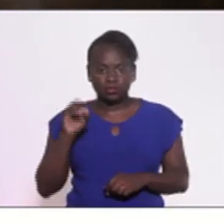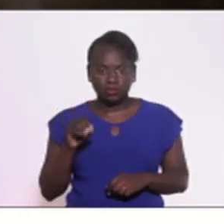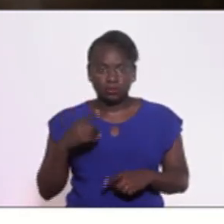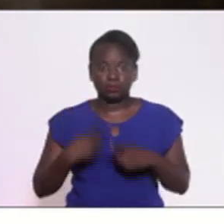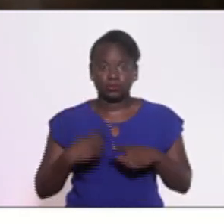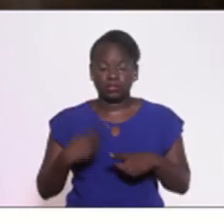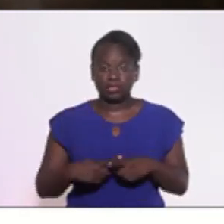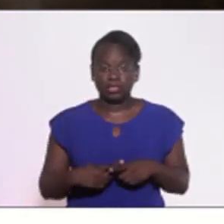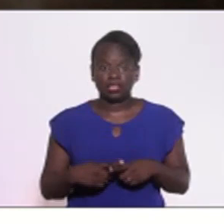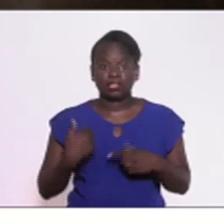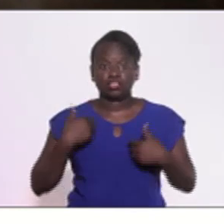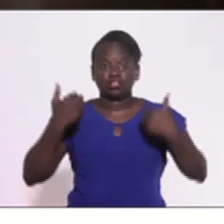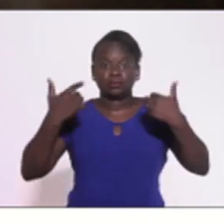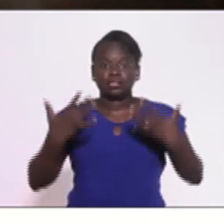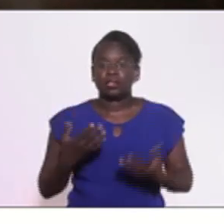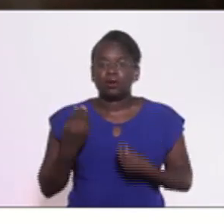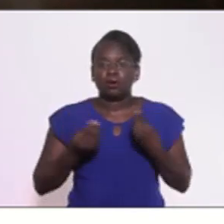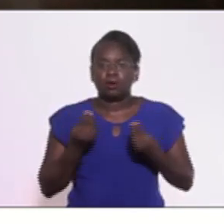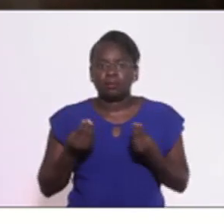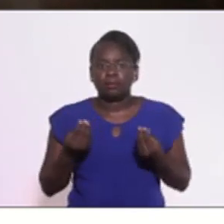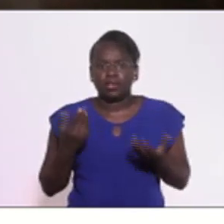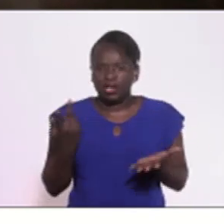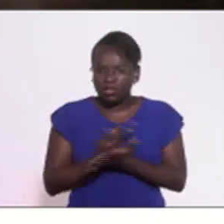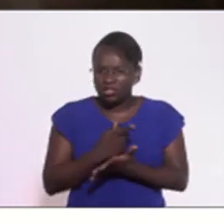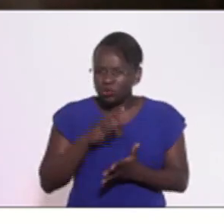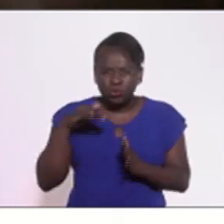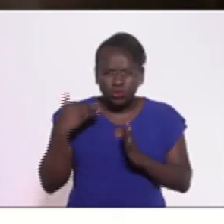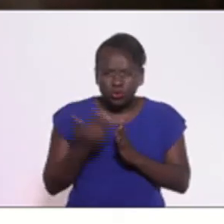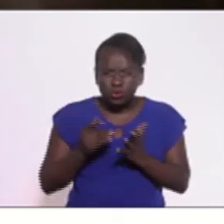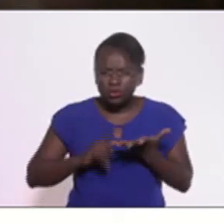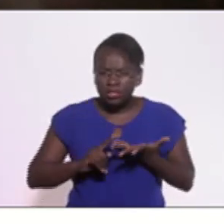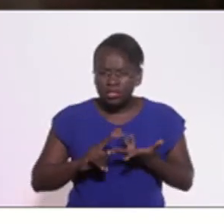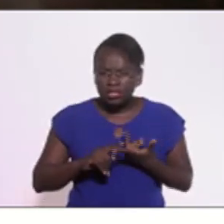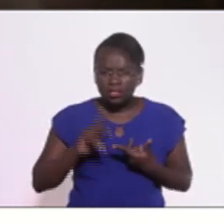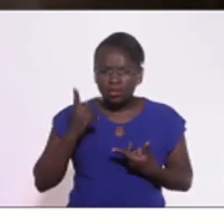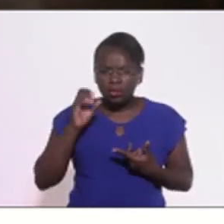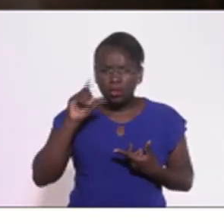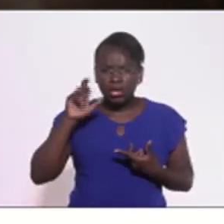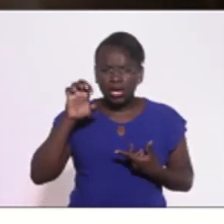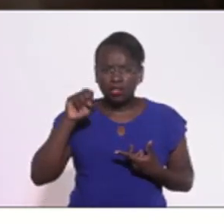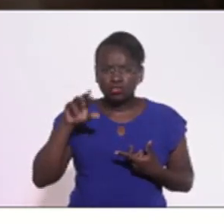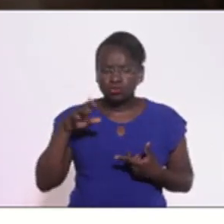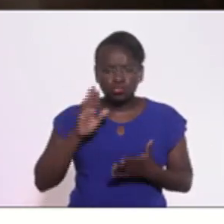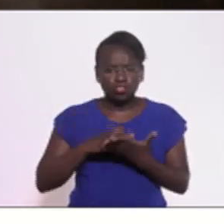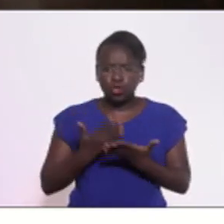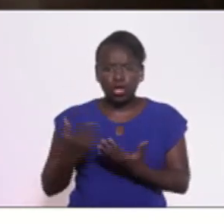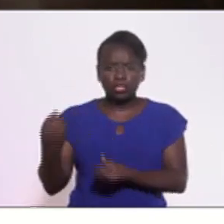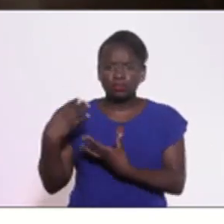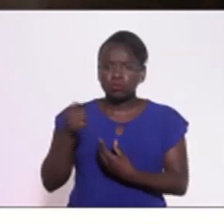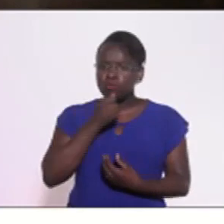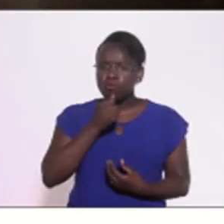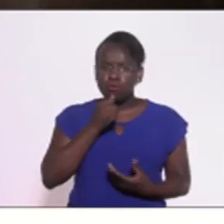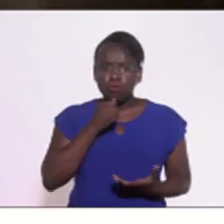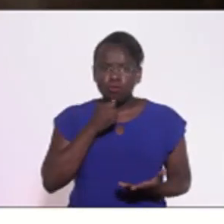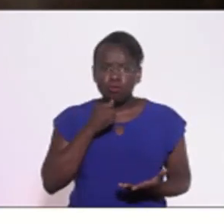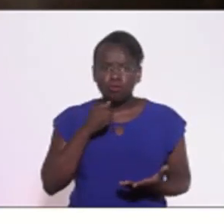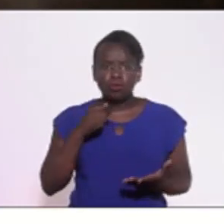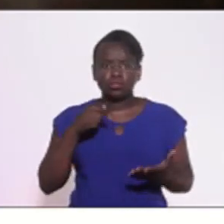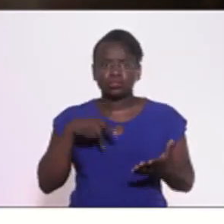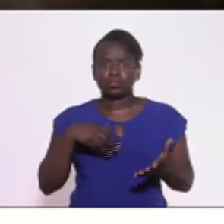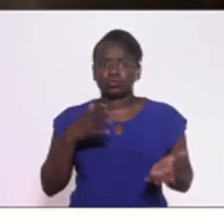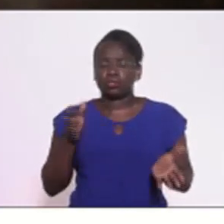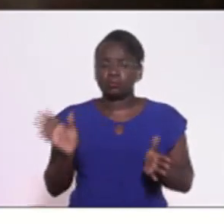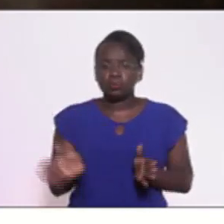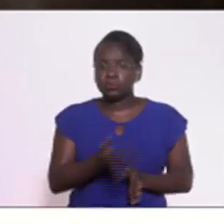porque eu falava, como é que pode ter acontecido isso tudo e na escola pública a gente não estuda isso? Estuda en